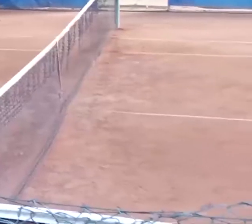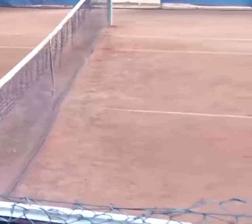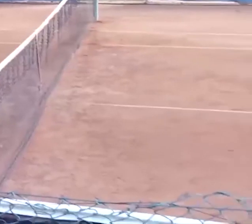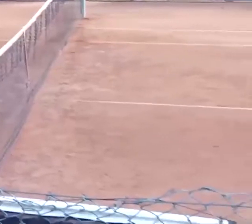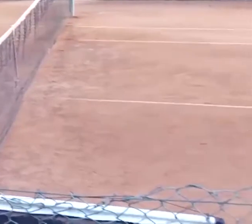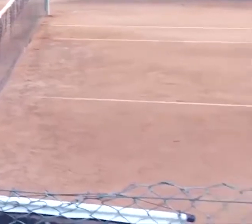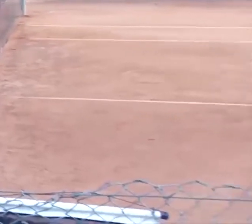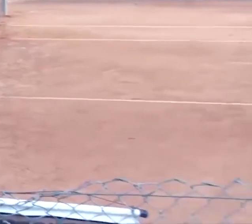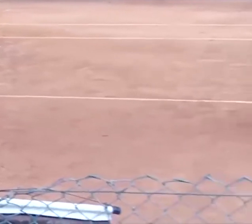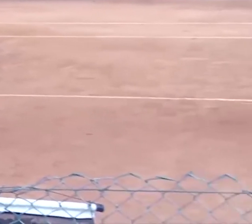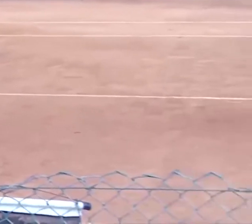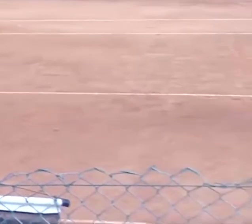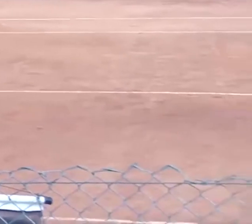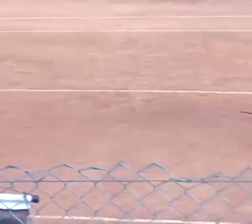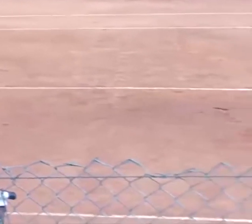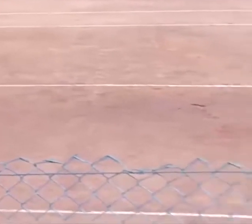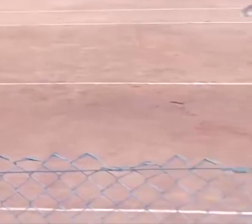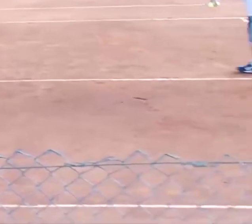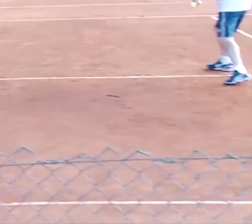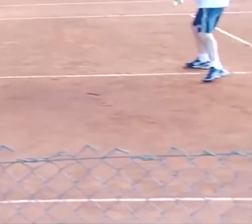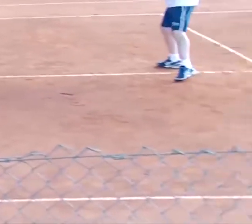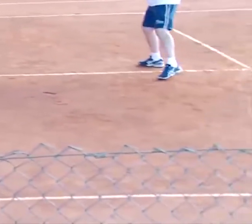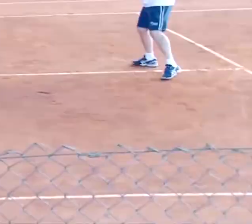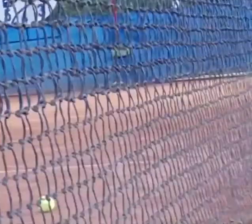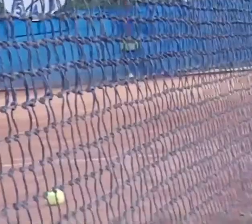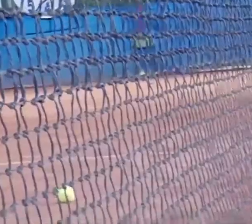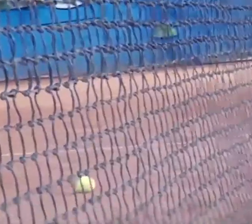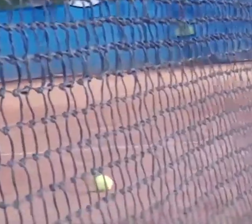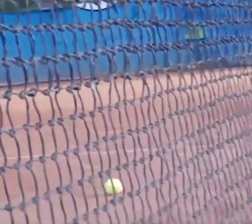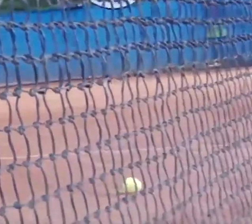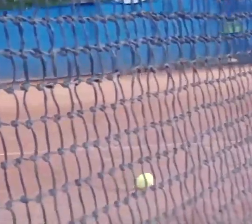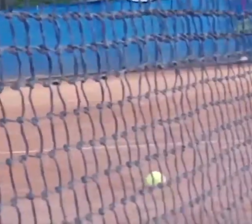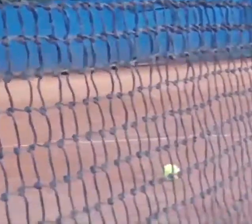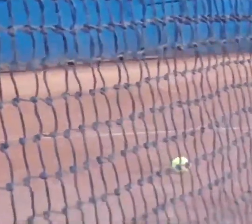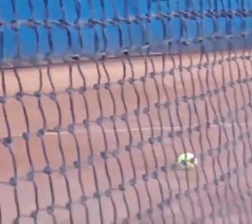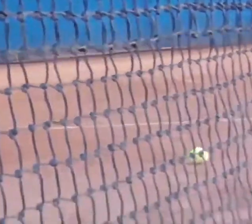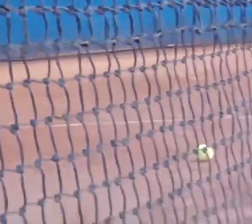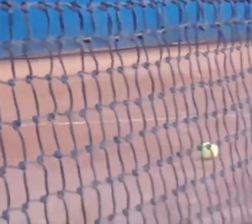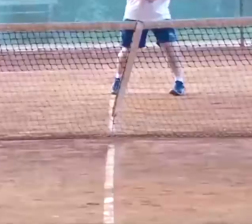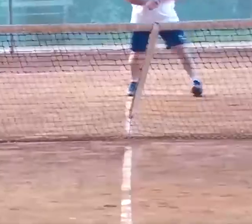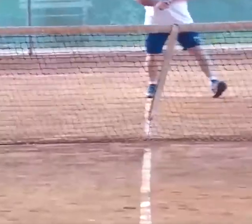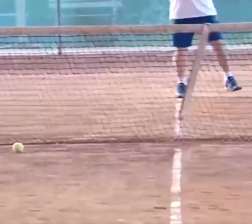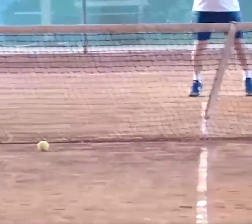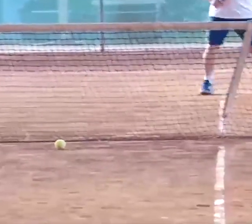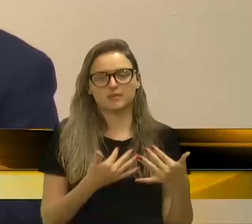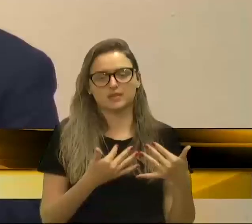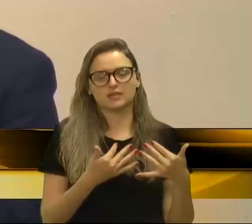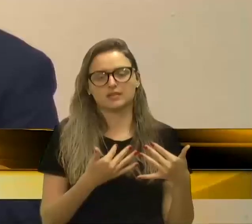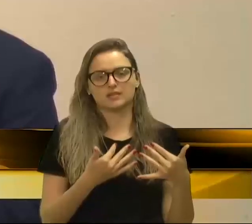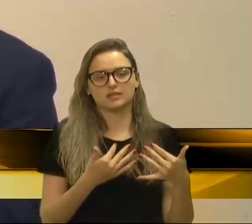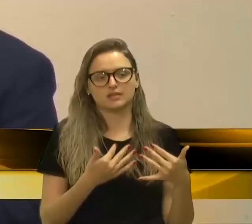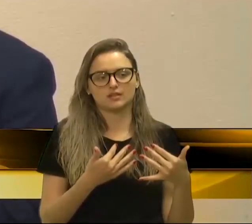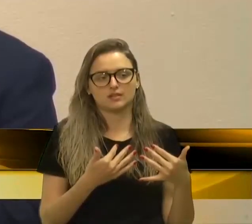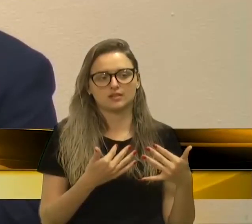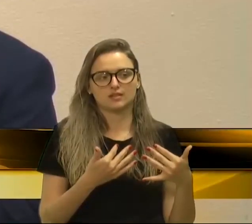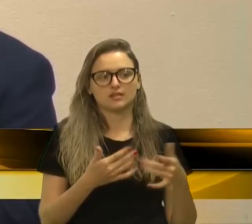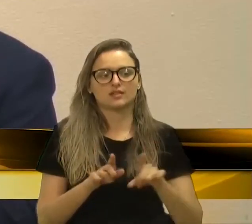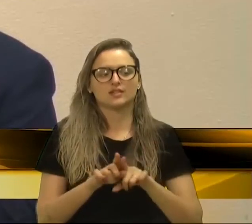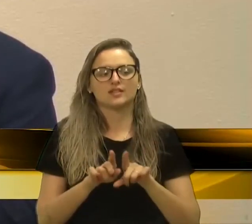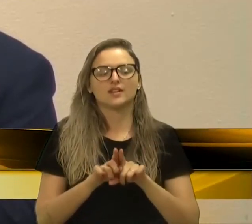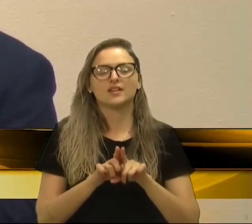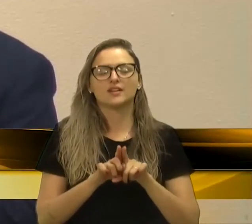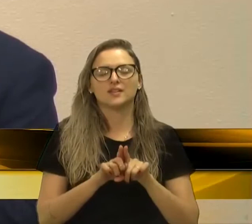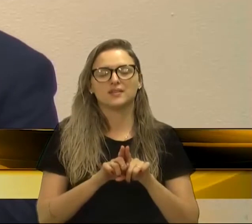durante a vigência do edital, como consta na redação inicial da proposição de Petrini. O autor destaca a